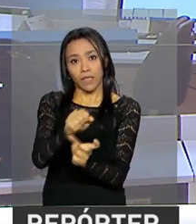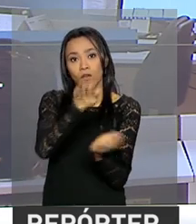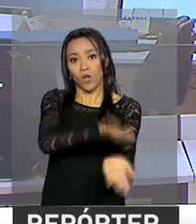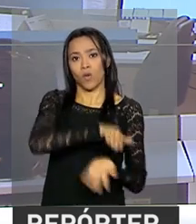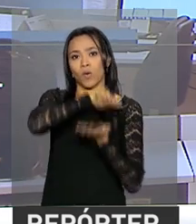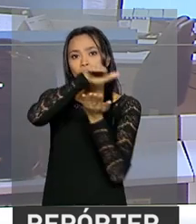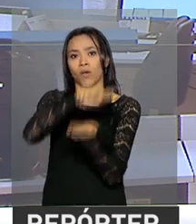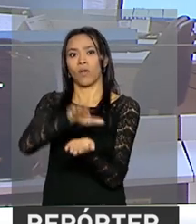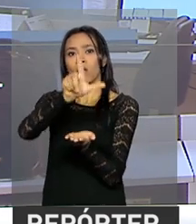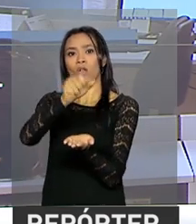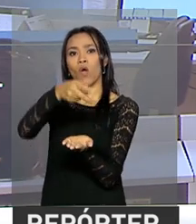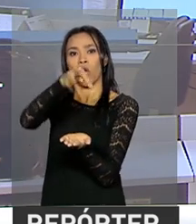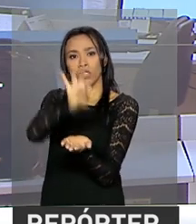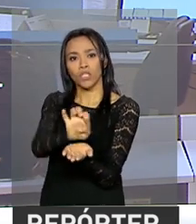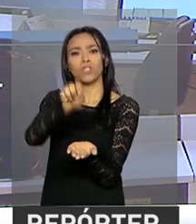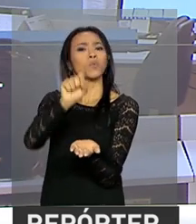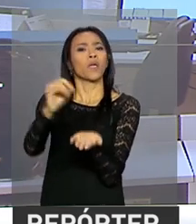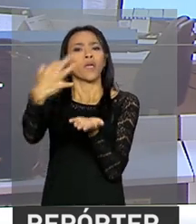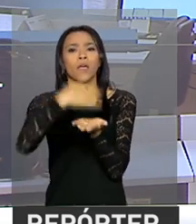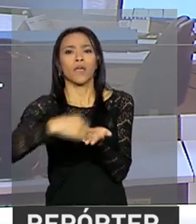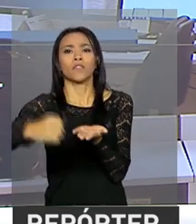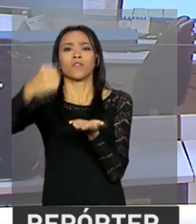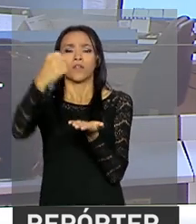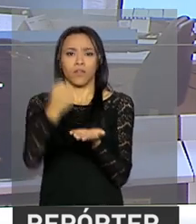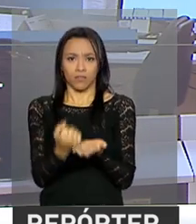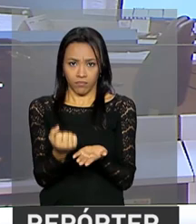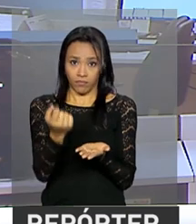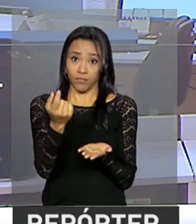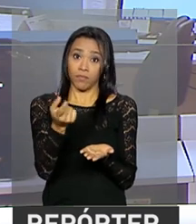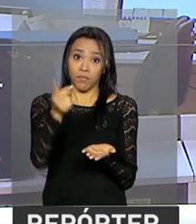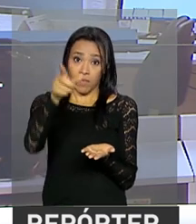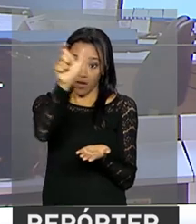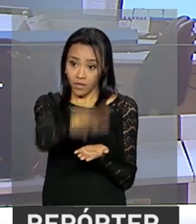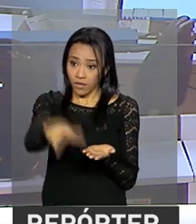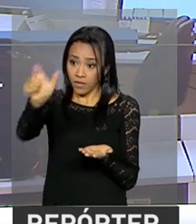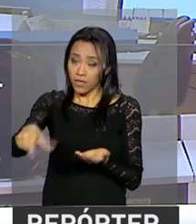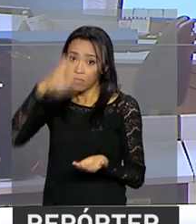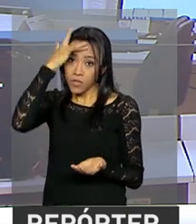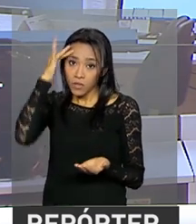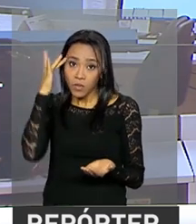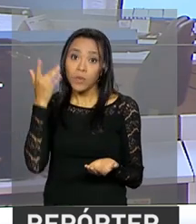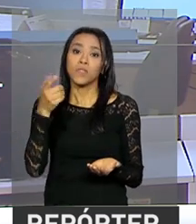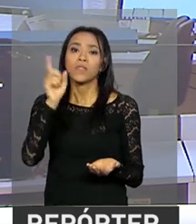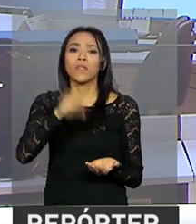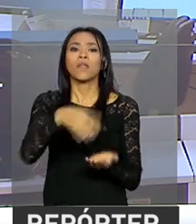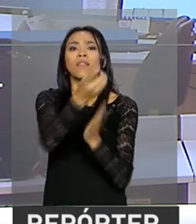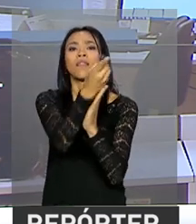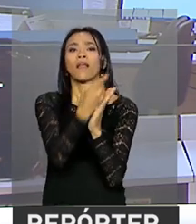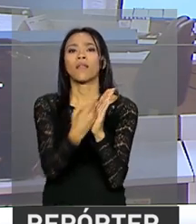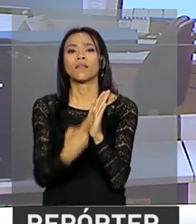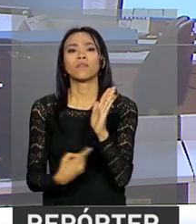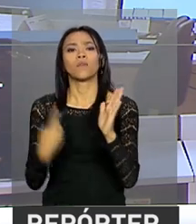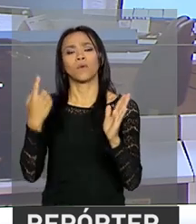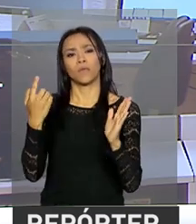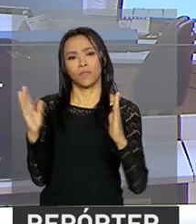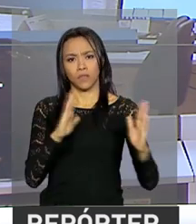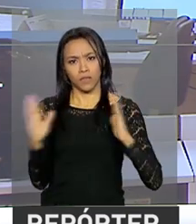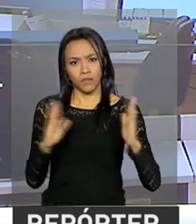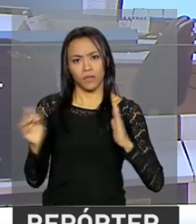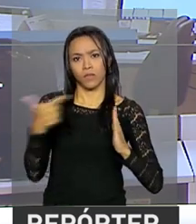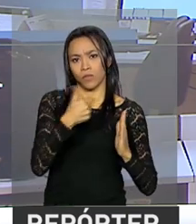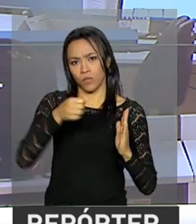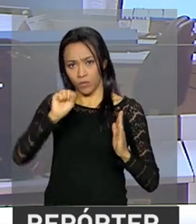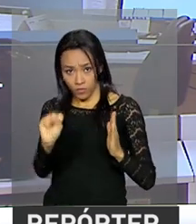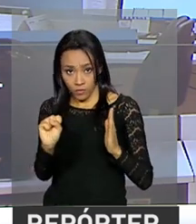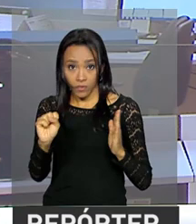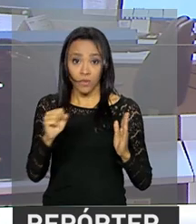lote residual de restituição para as pessoas físicas. Foram incluídas declarações referentes aos exercícios